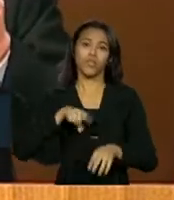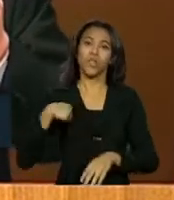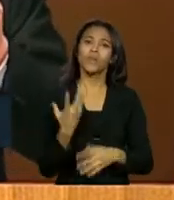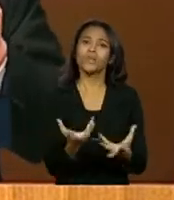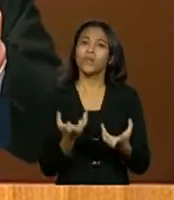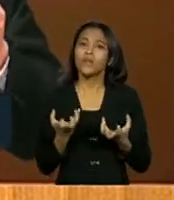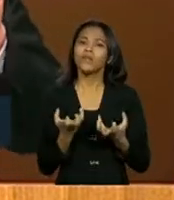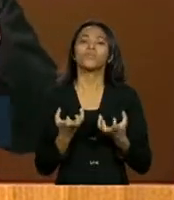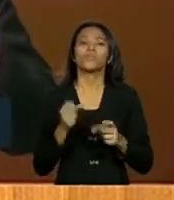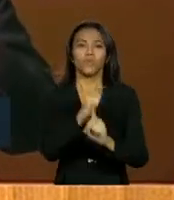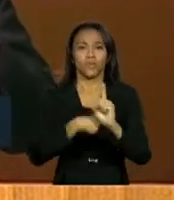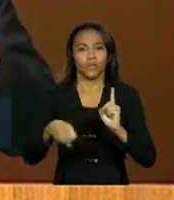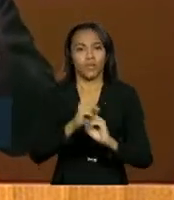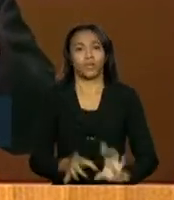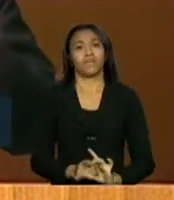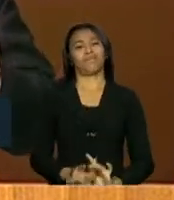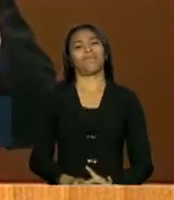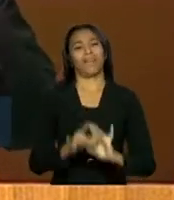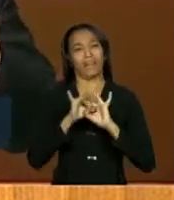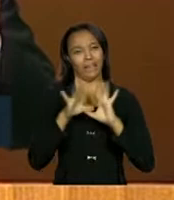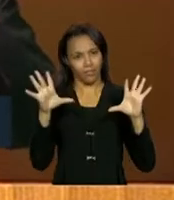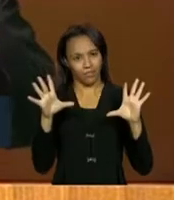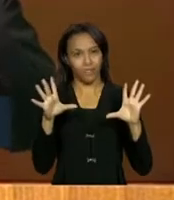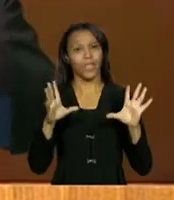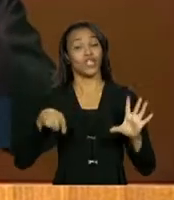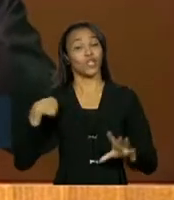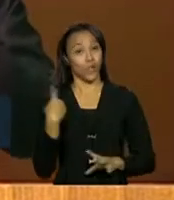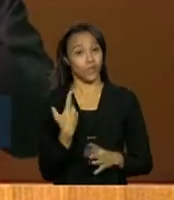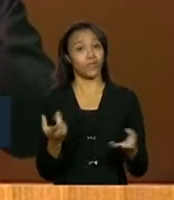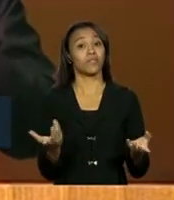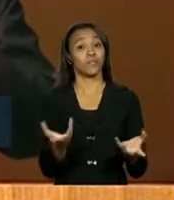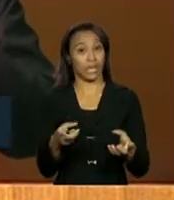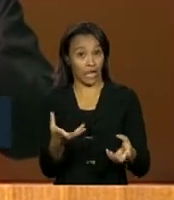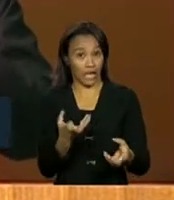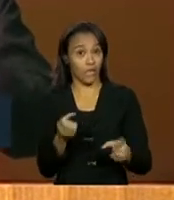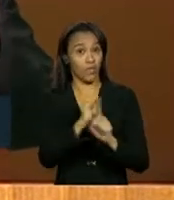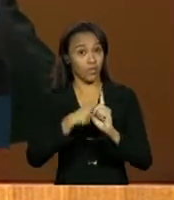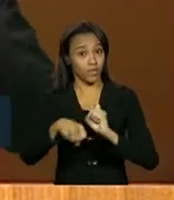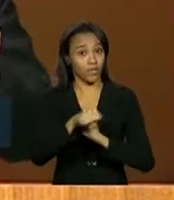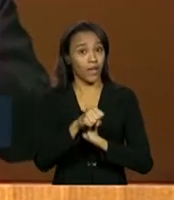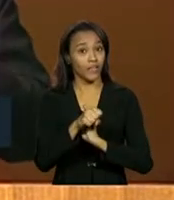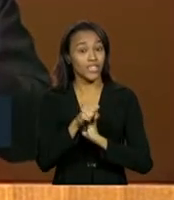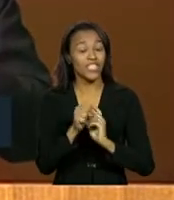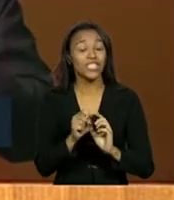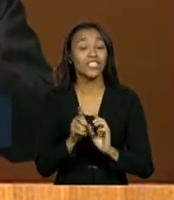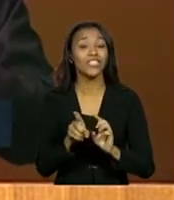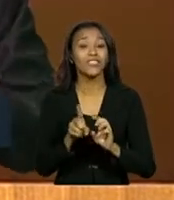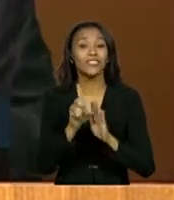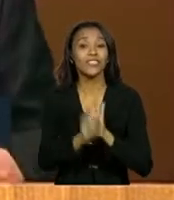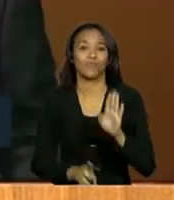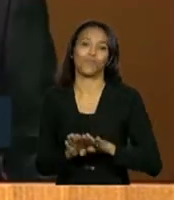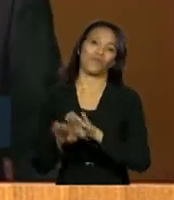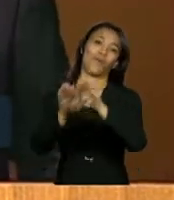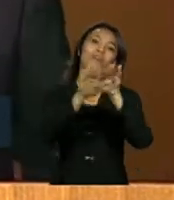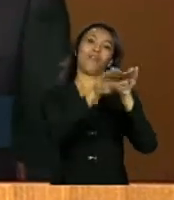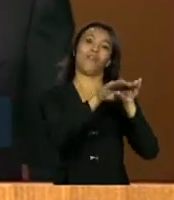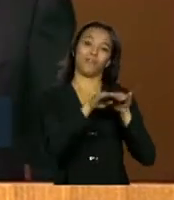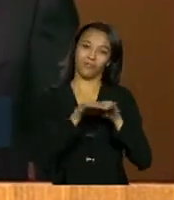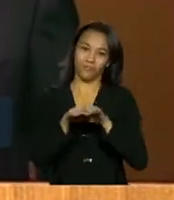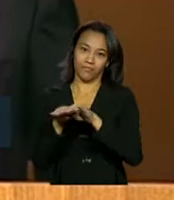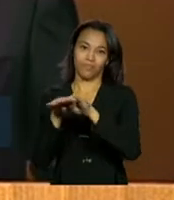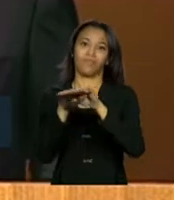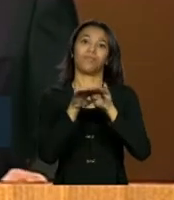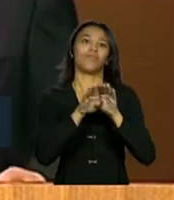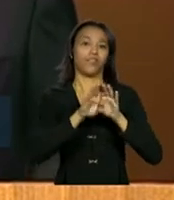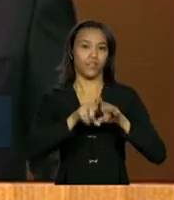uma sociedade livre. Mas nós queremos, sobretudo, uma sociedade justa, onde nós